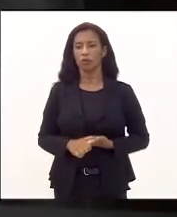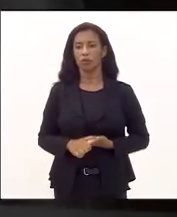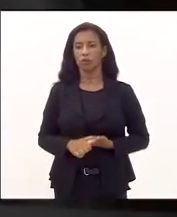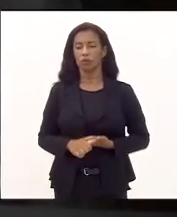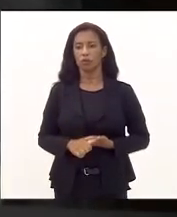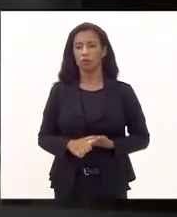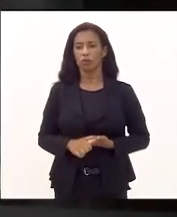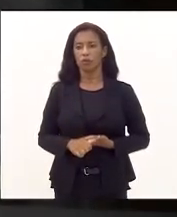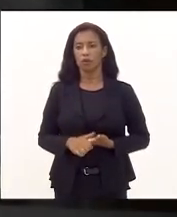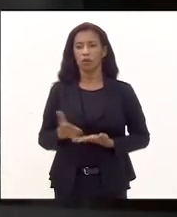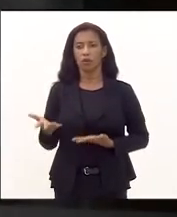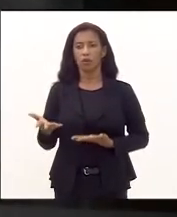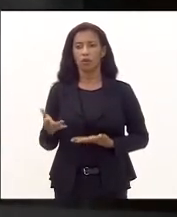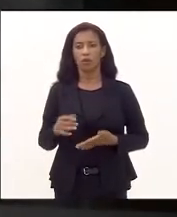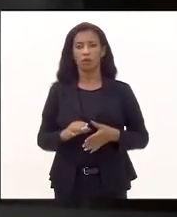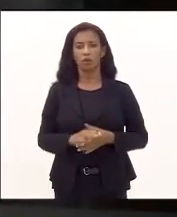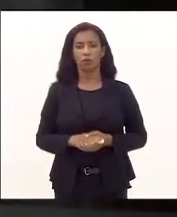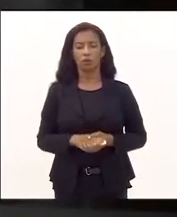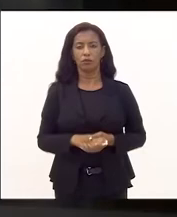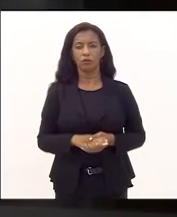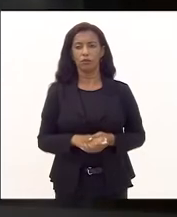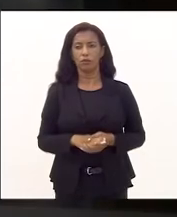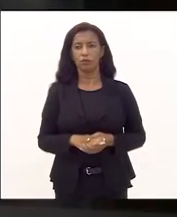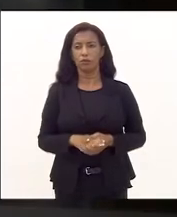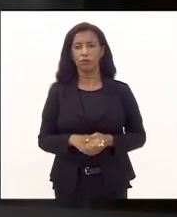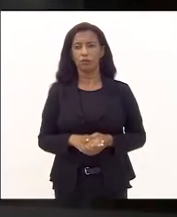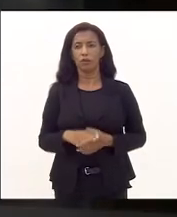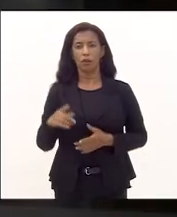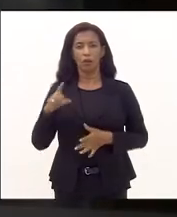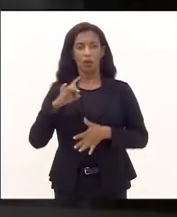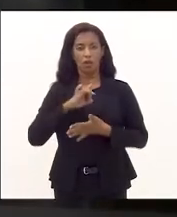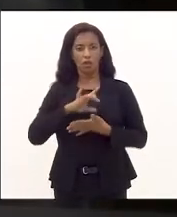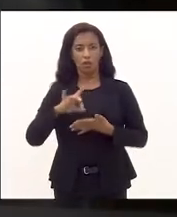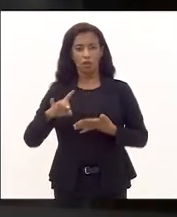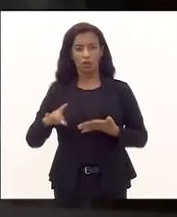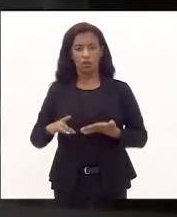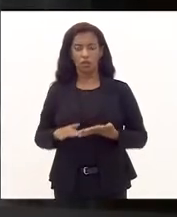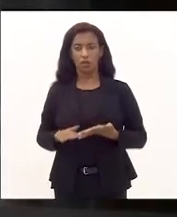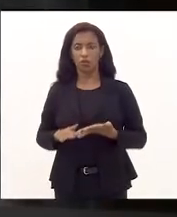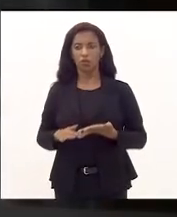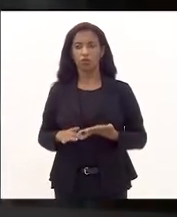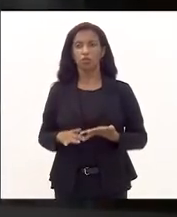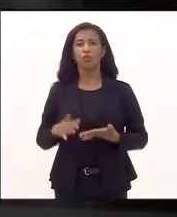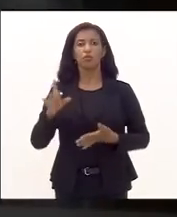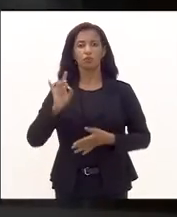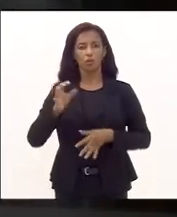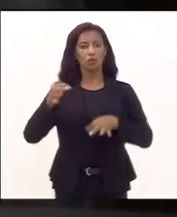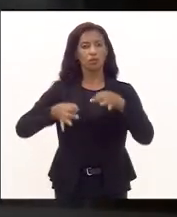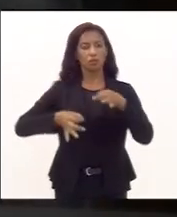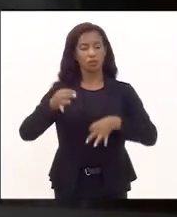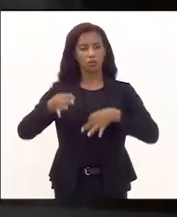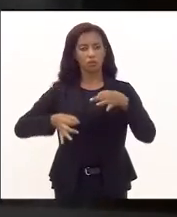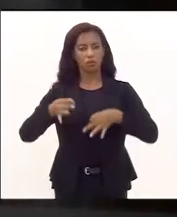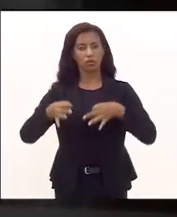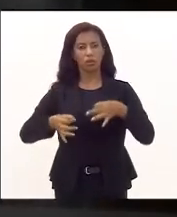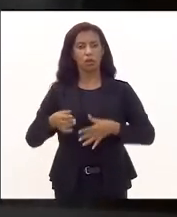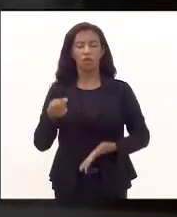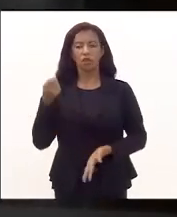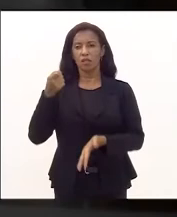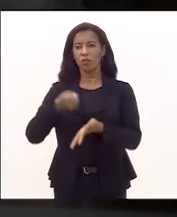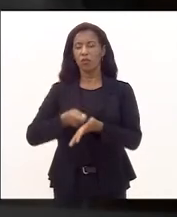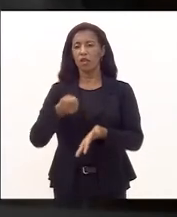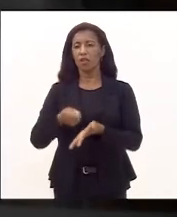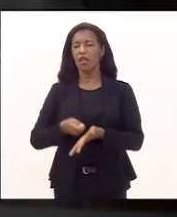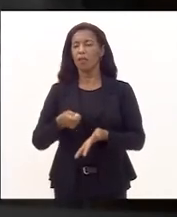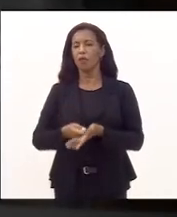judicial, não serão convocados. Não, não tem pendência. Não, mas essas questões de história, só se a Justiça determinar que